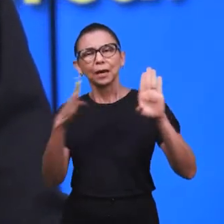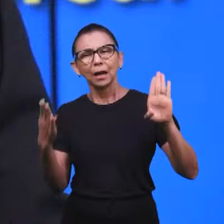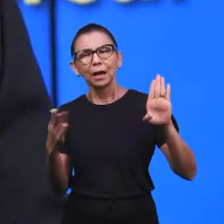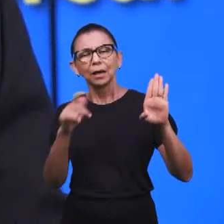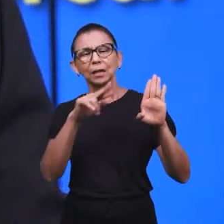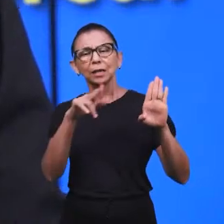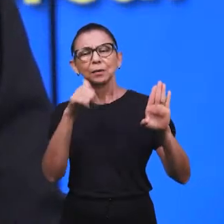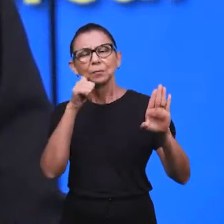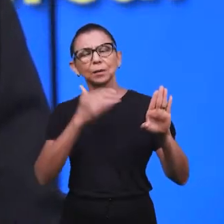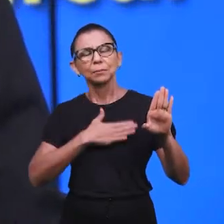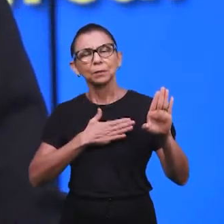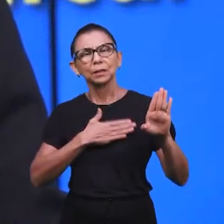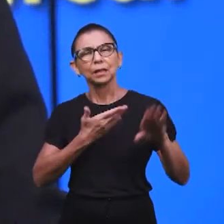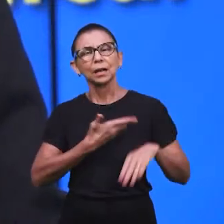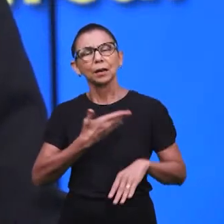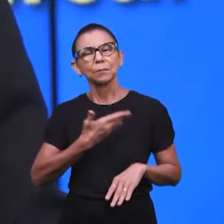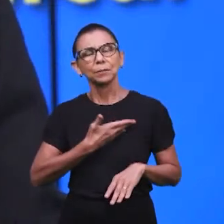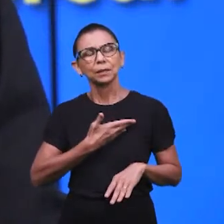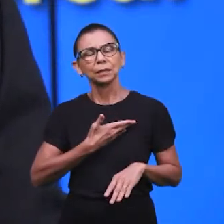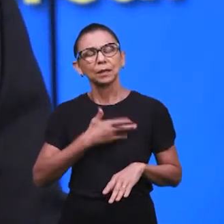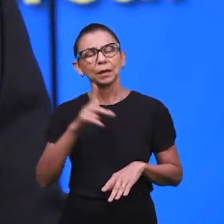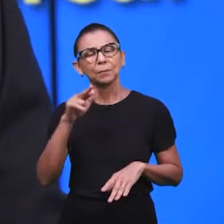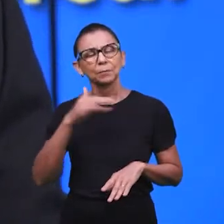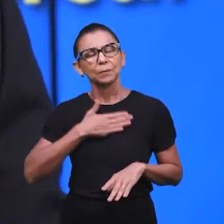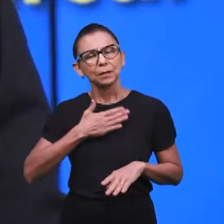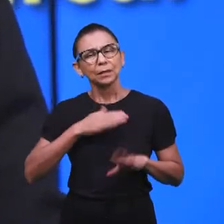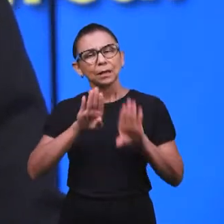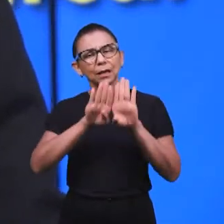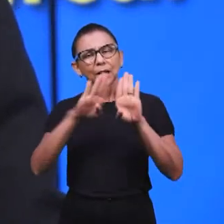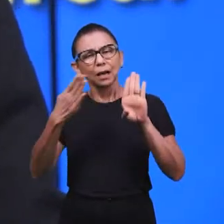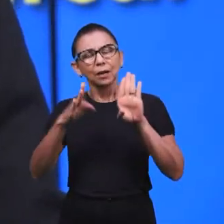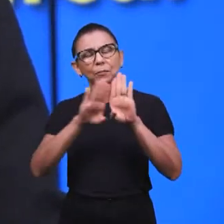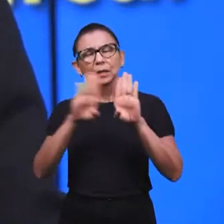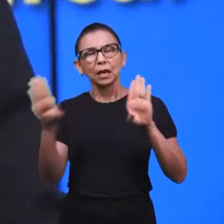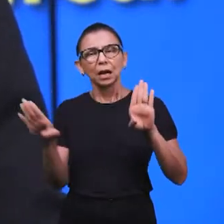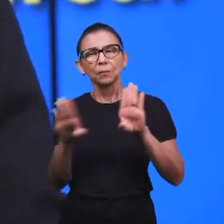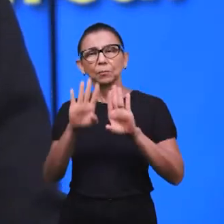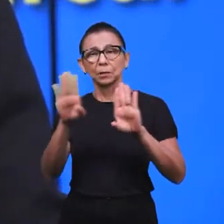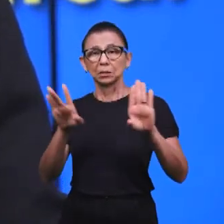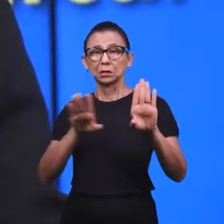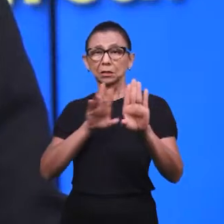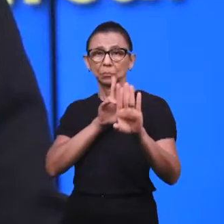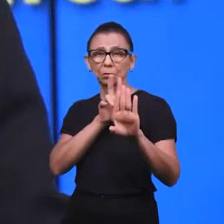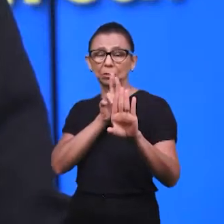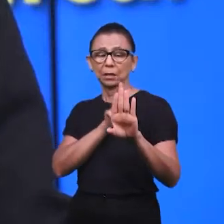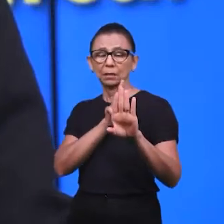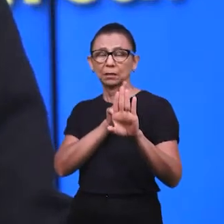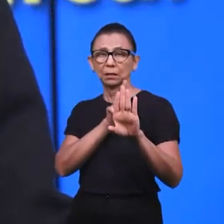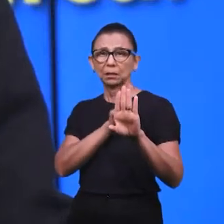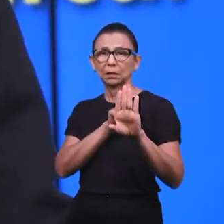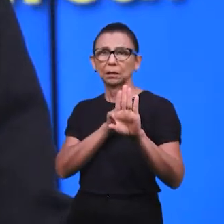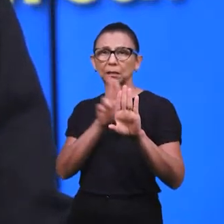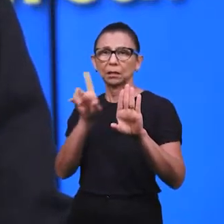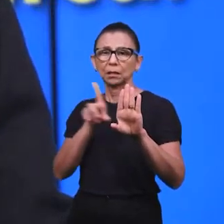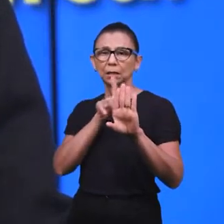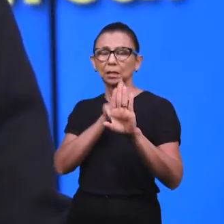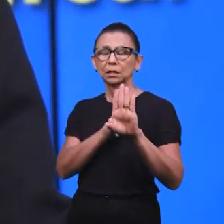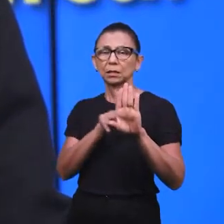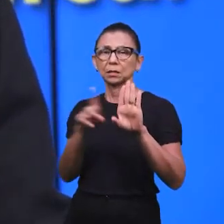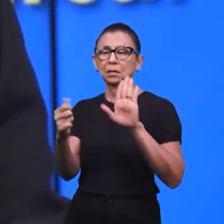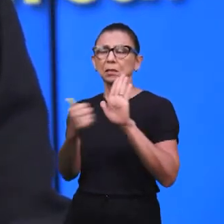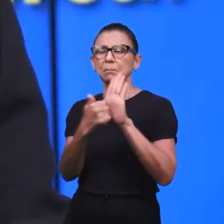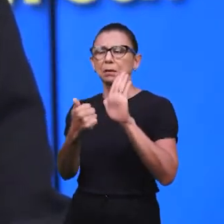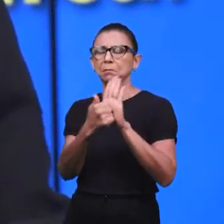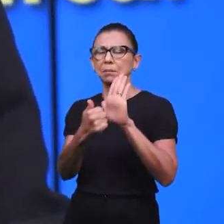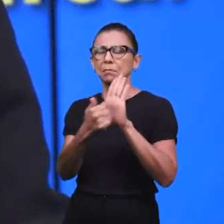minha, pomba minha, amiga minha imaculada, mas em nenhum momento esposa, né? Porque naquele momento ali